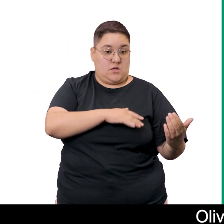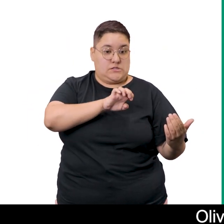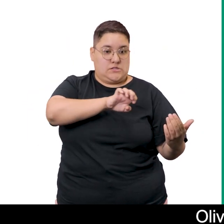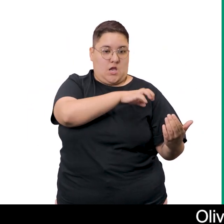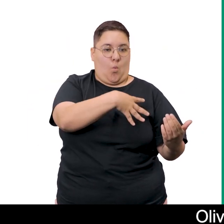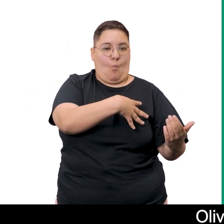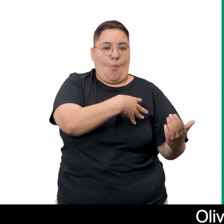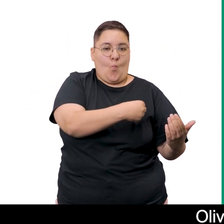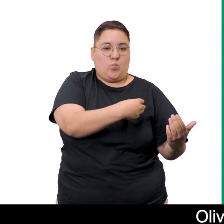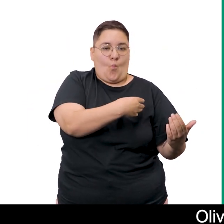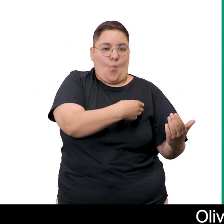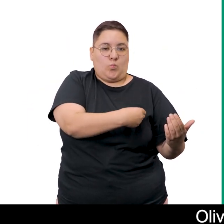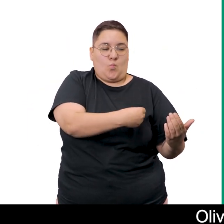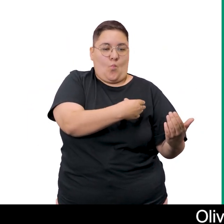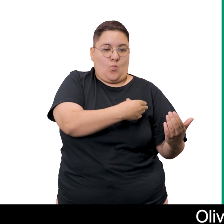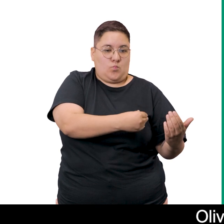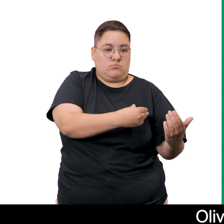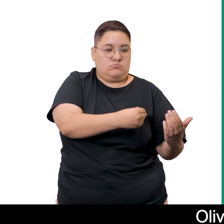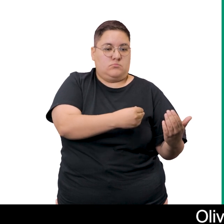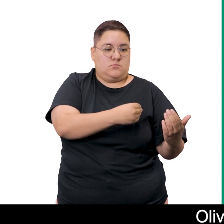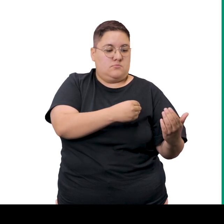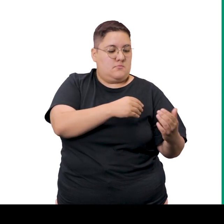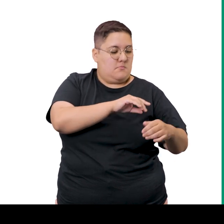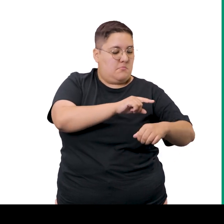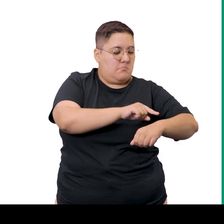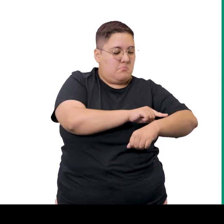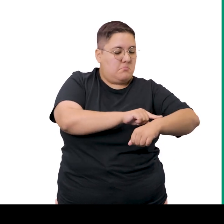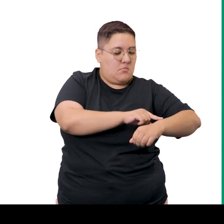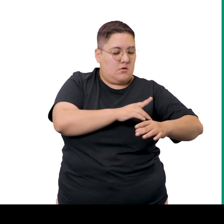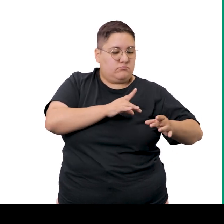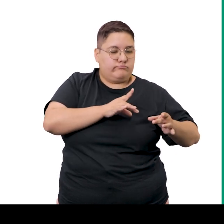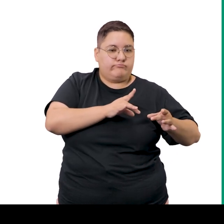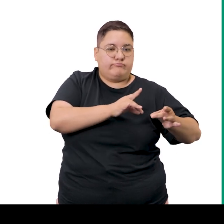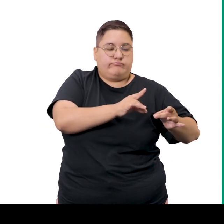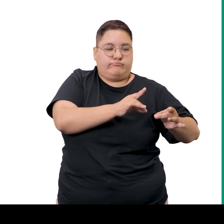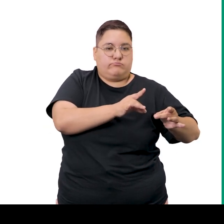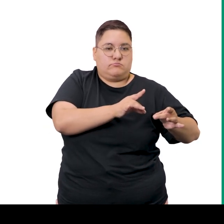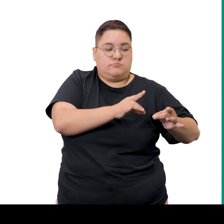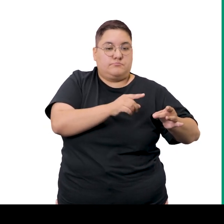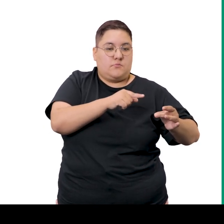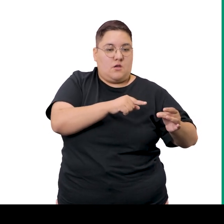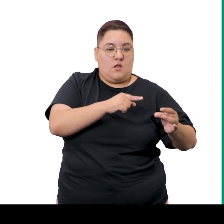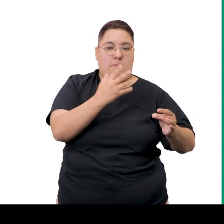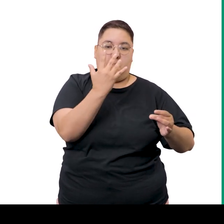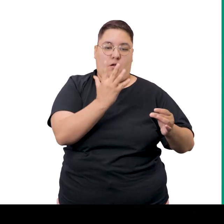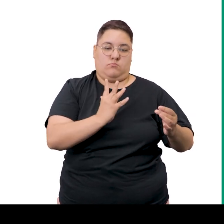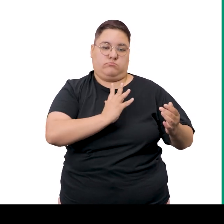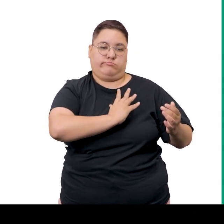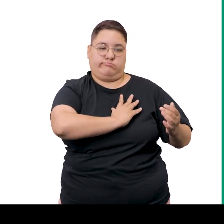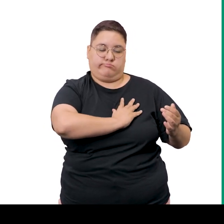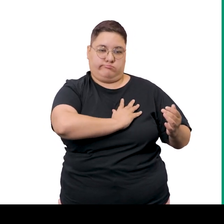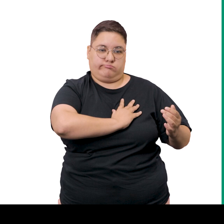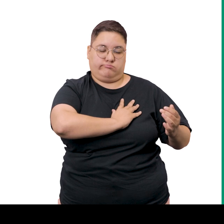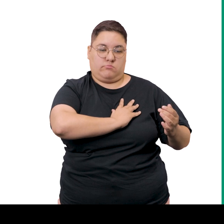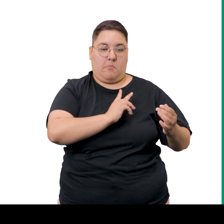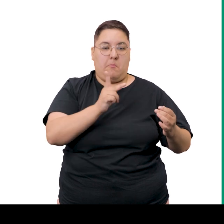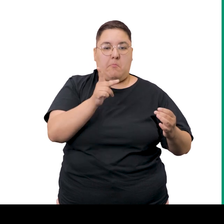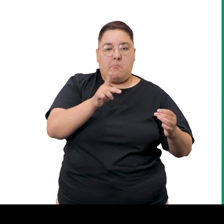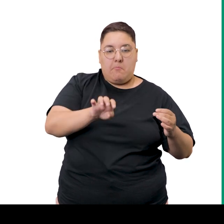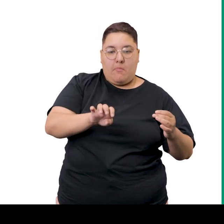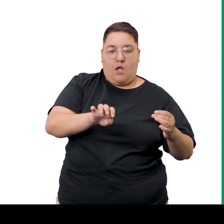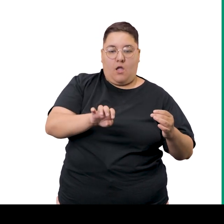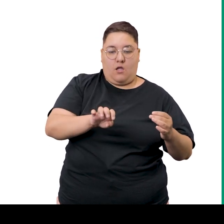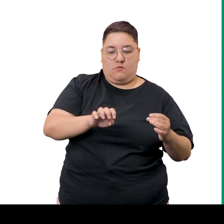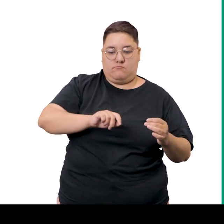mãe. As peles se tocam, se mesclam. Ele tem a mão sob o peito dela e encaixa o pezinho